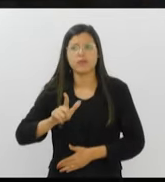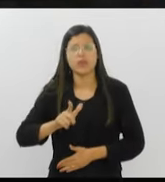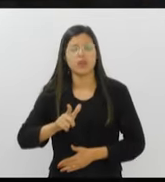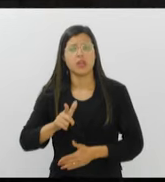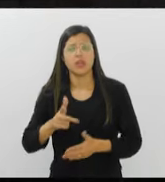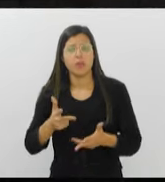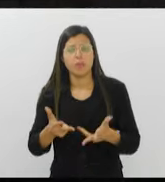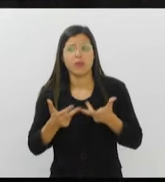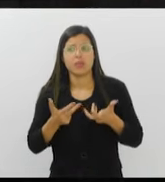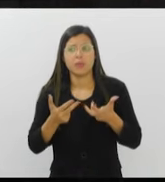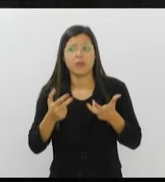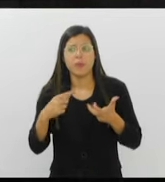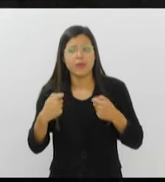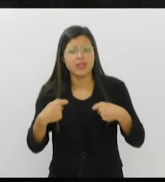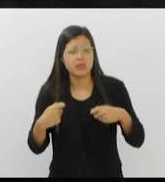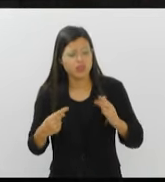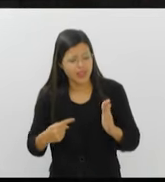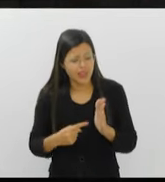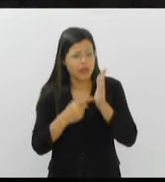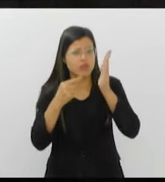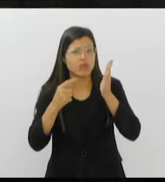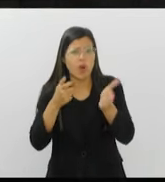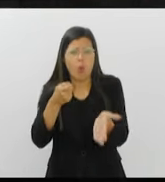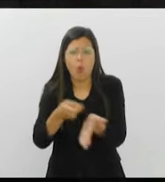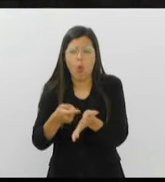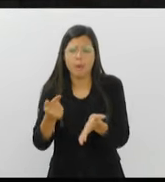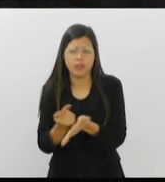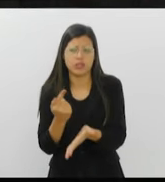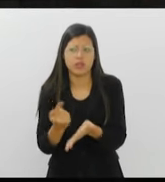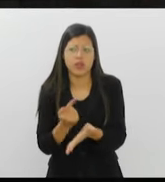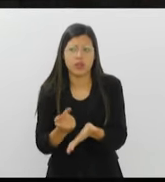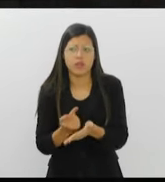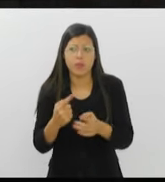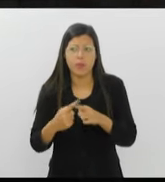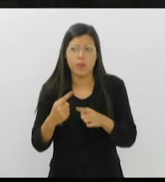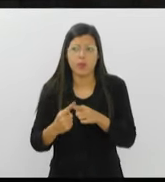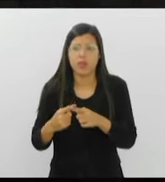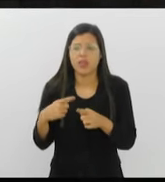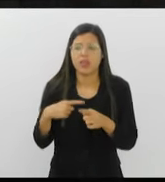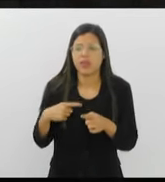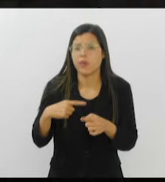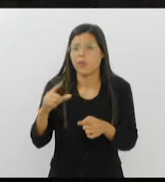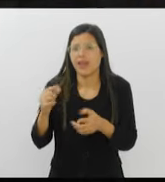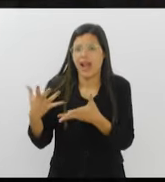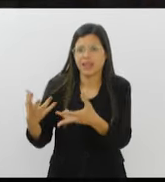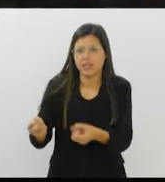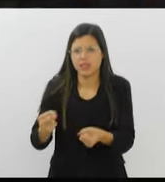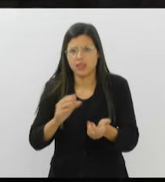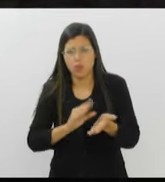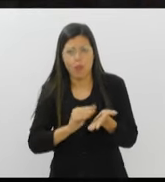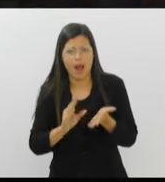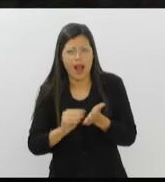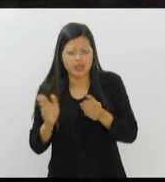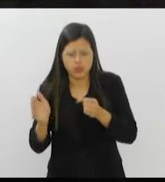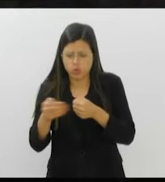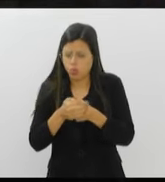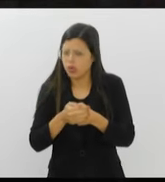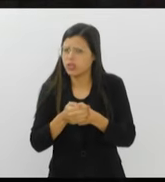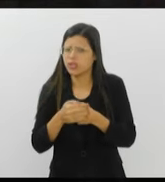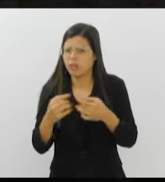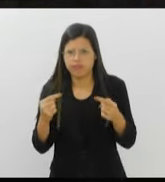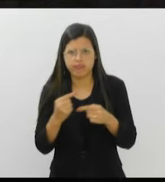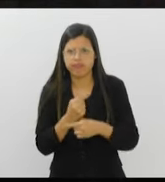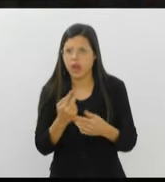ter que denunciar uma compra de livros, porque tem uma adesão a uma ata obscura e irregular, e porque é um